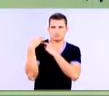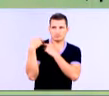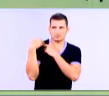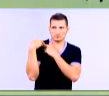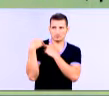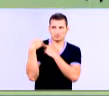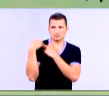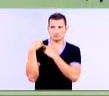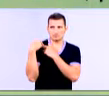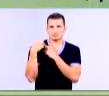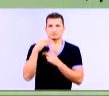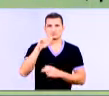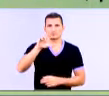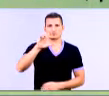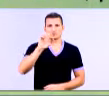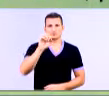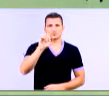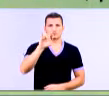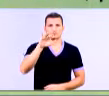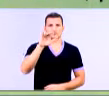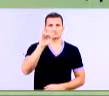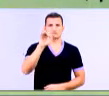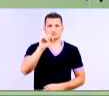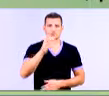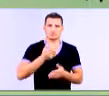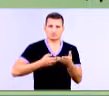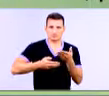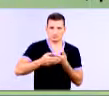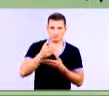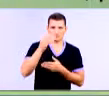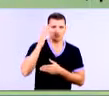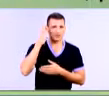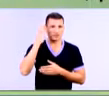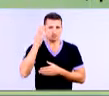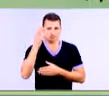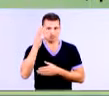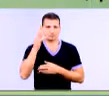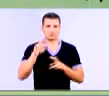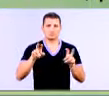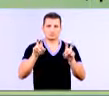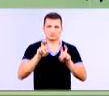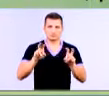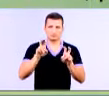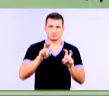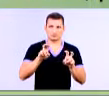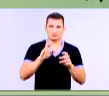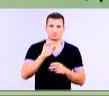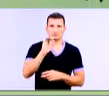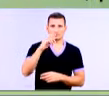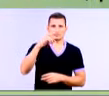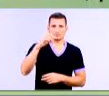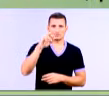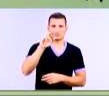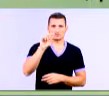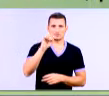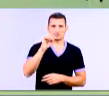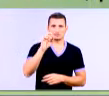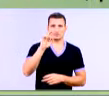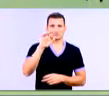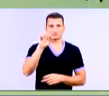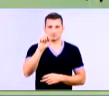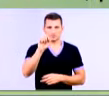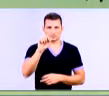lógicas e relacionais realizadas no computador. Os operadores relacionais são utilizados para